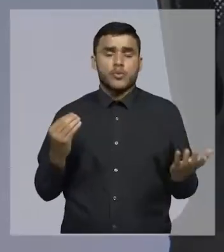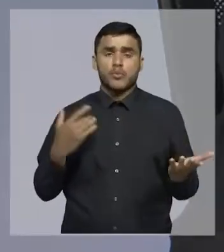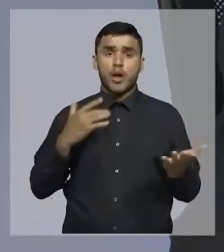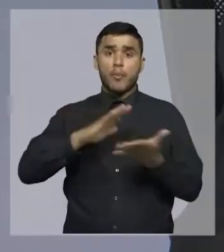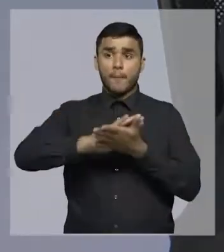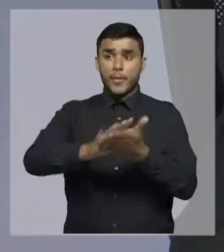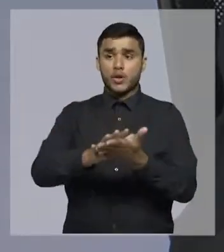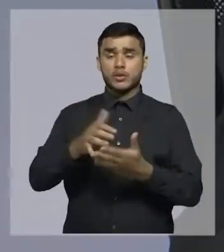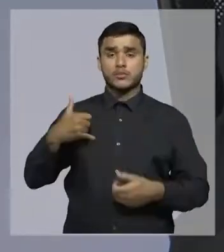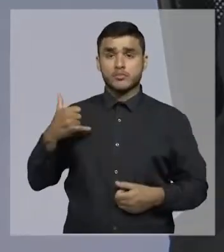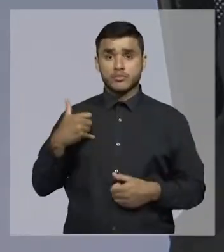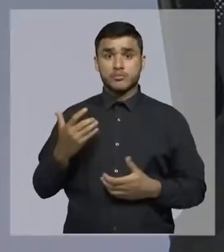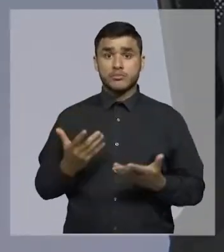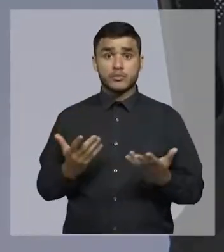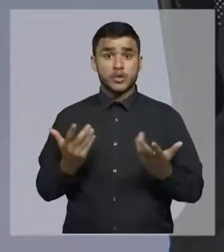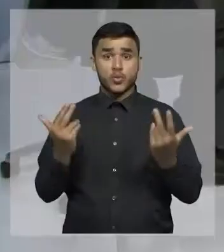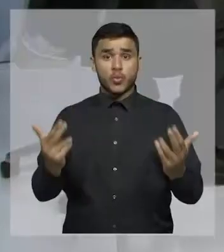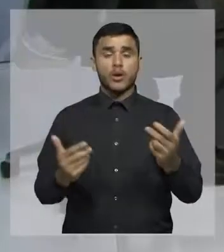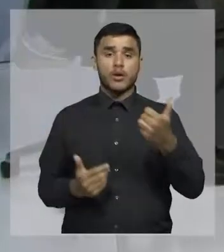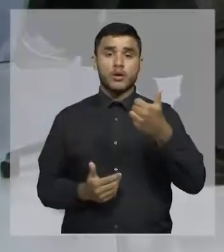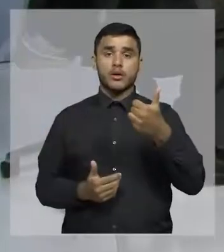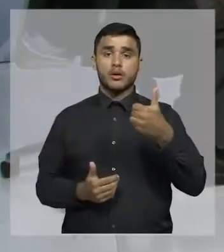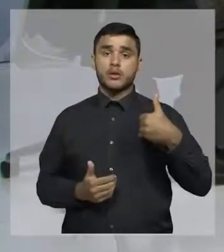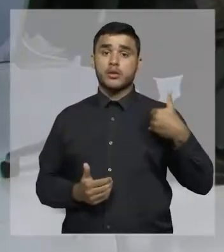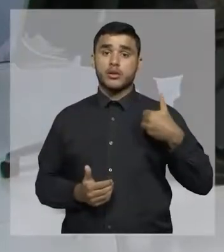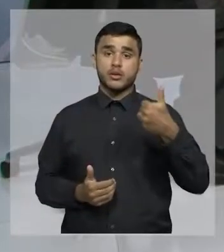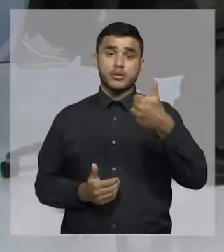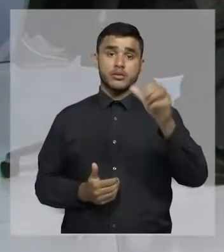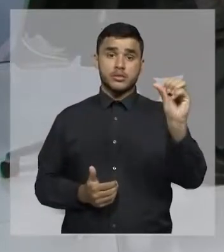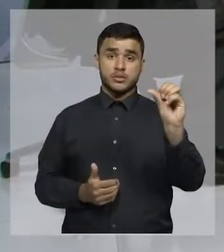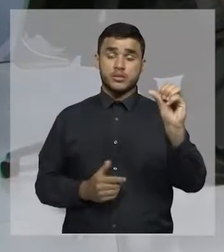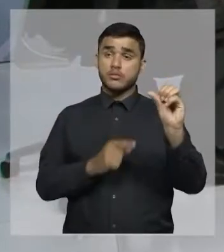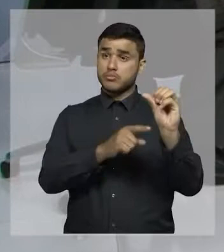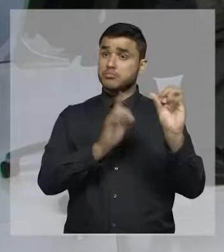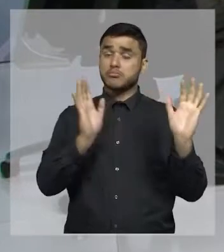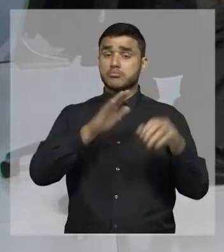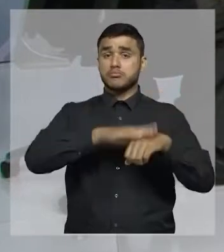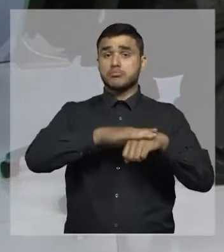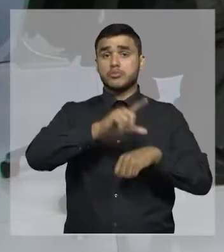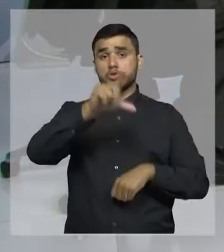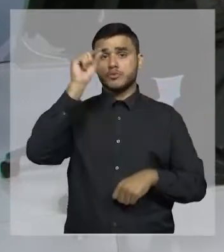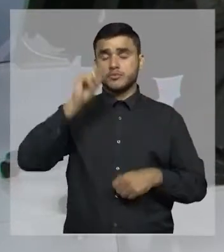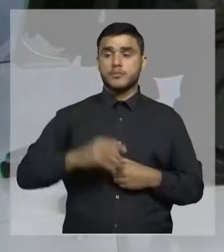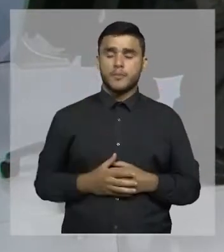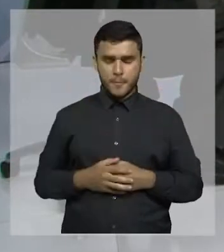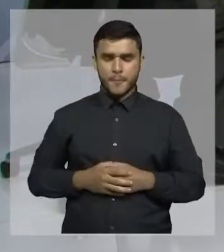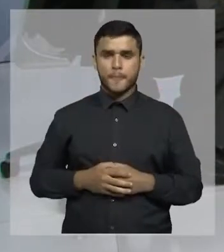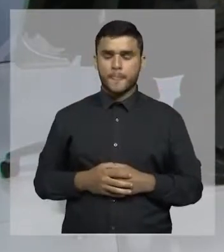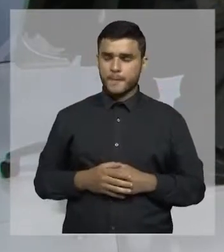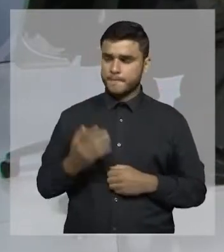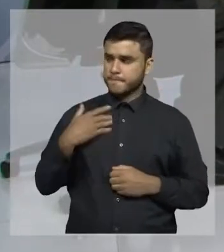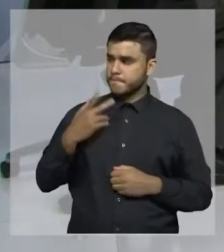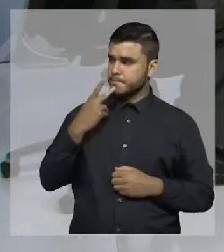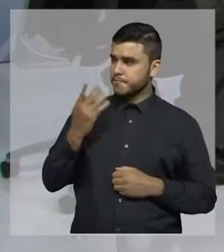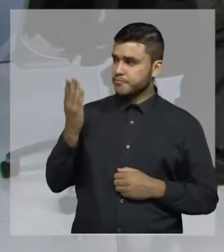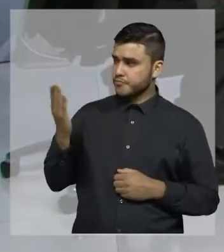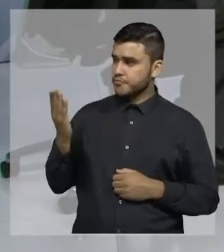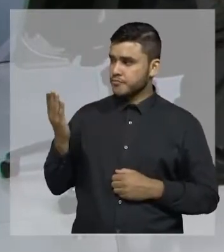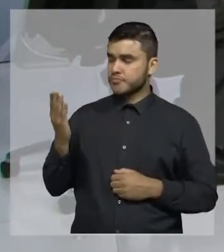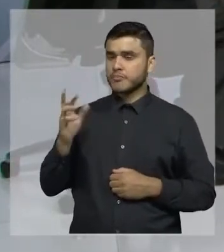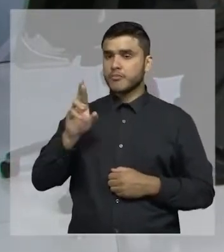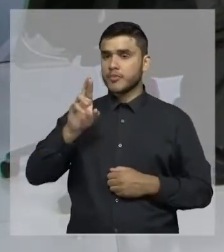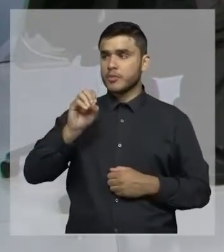jovem de 16 16 anos também é facultativo. meu caro mestre Roberto, com todas as vênias, me permita externar aqui uma Esse preocupação negócio de